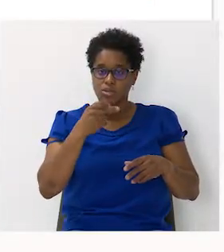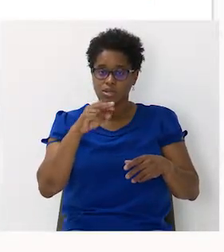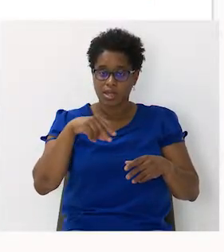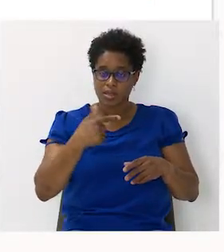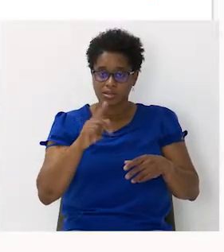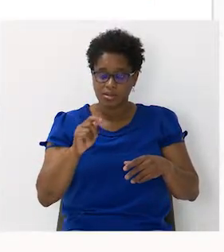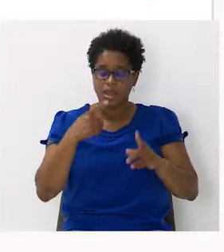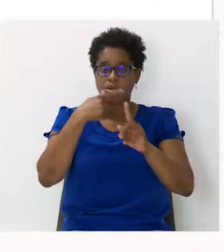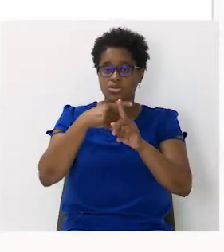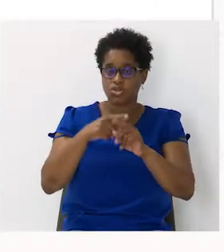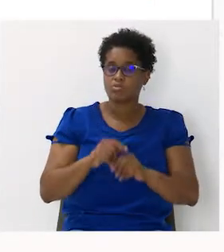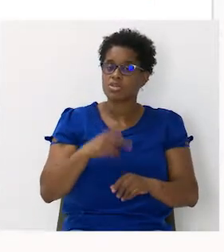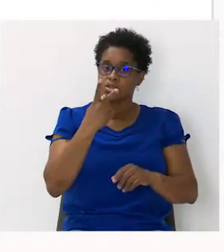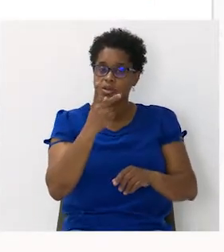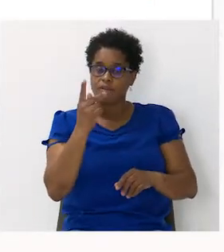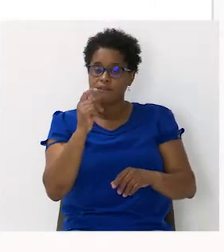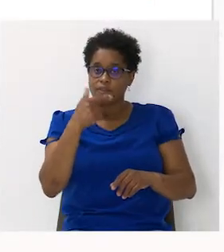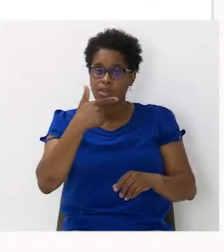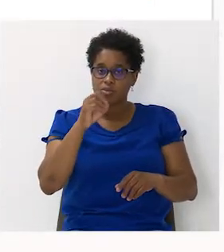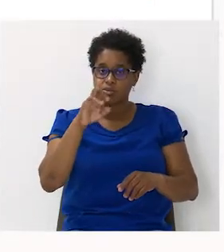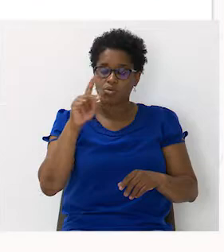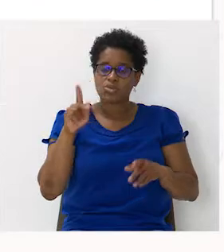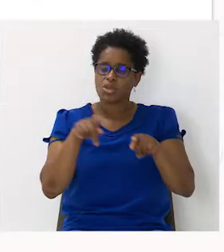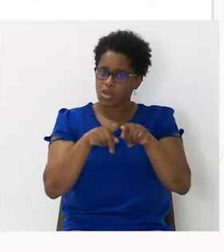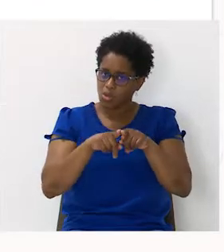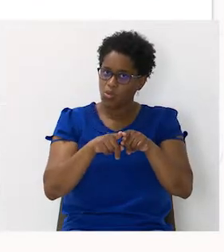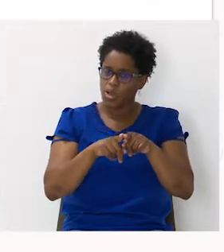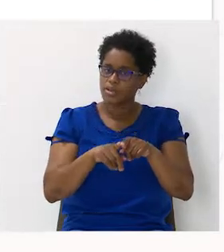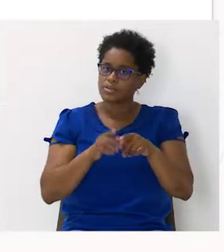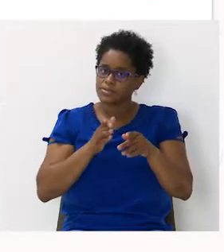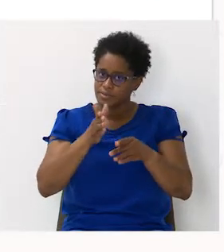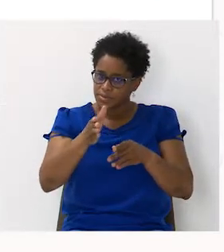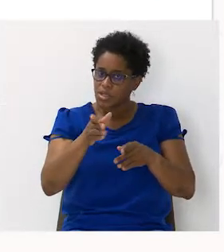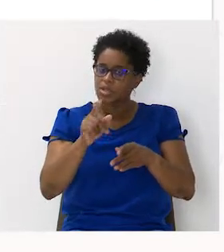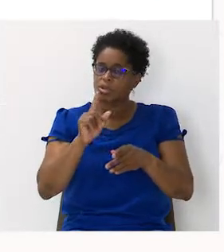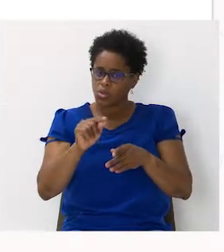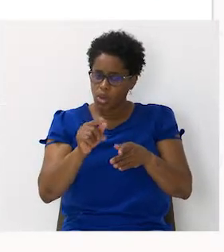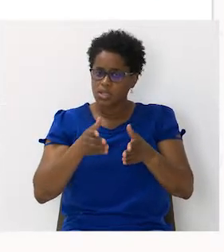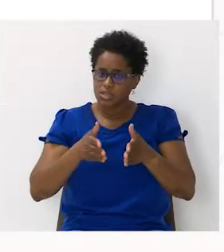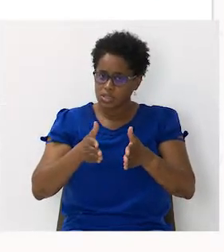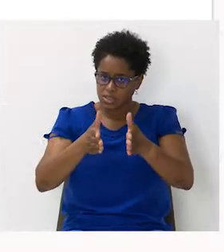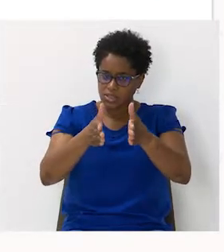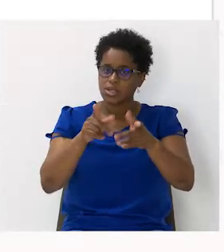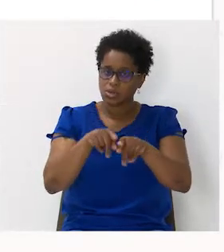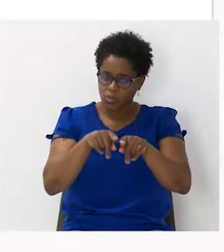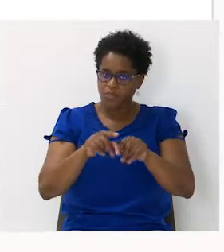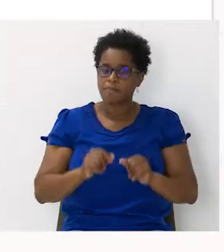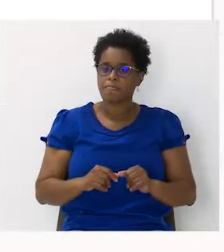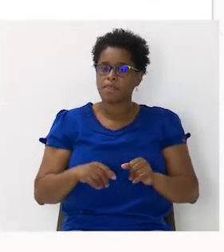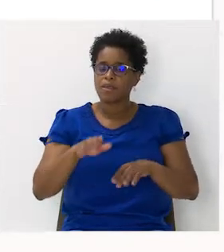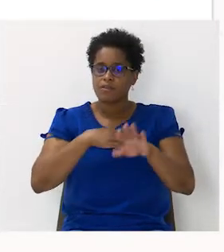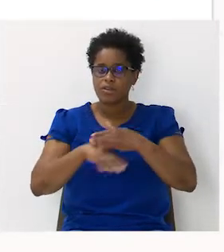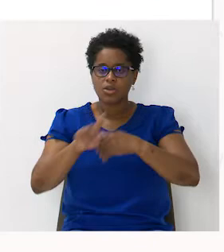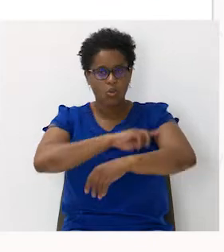Soma de vetores com a mesma direção e o mesmo sentido. Vamos fazer um ângulo de 0